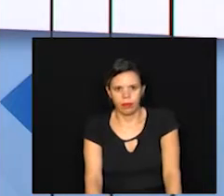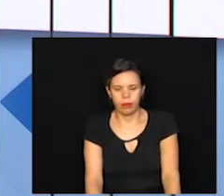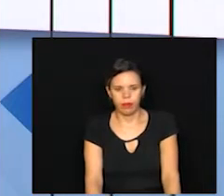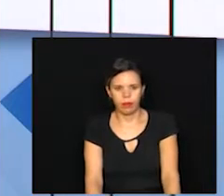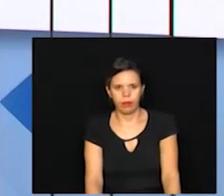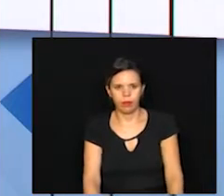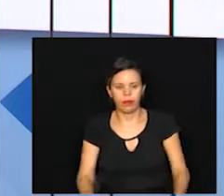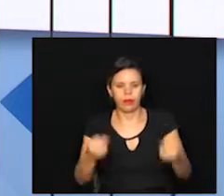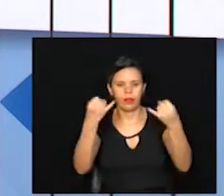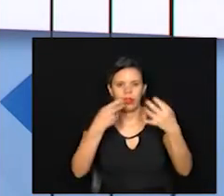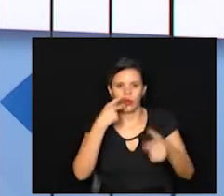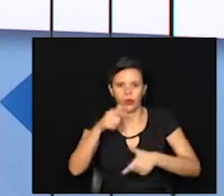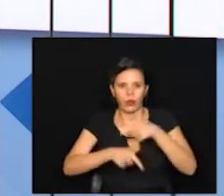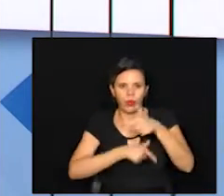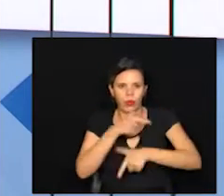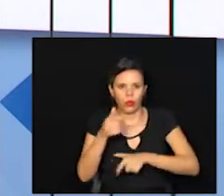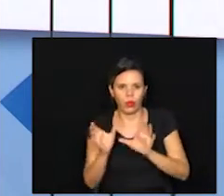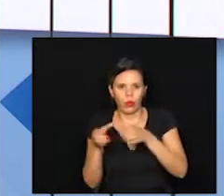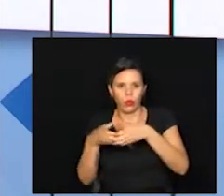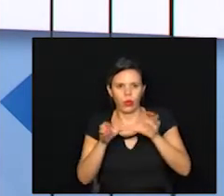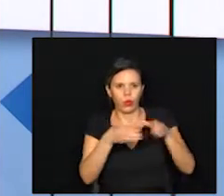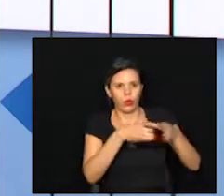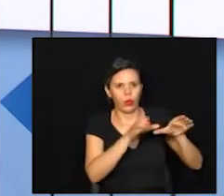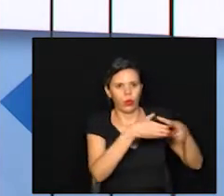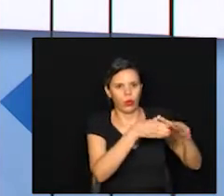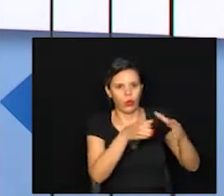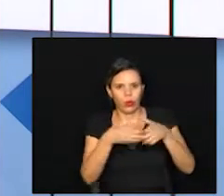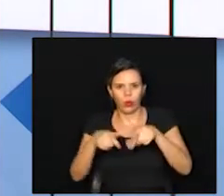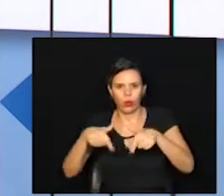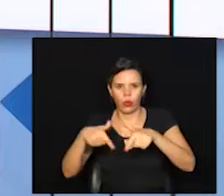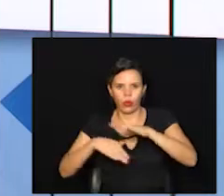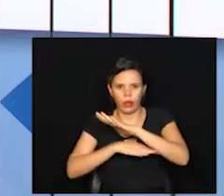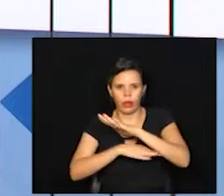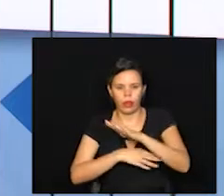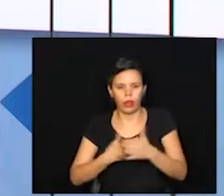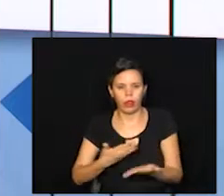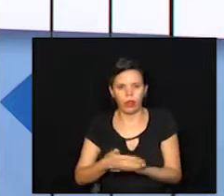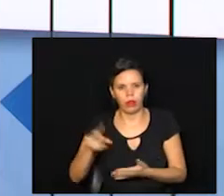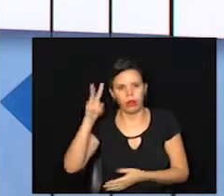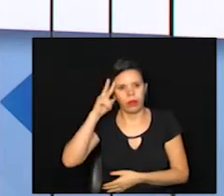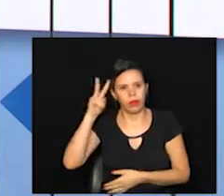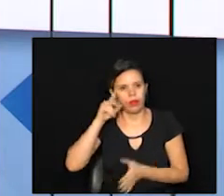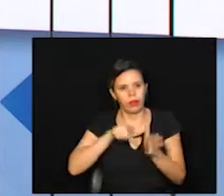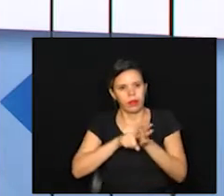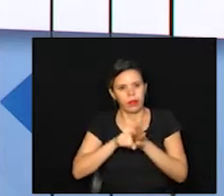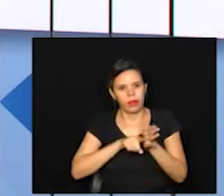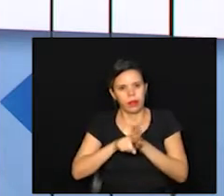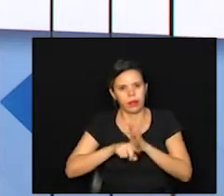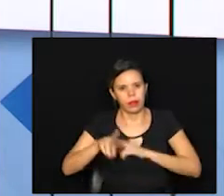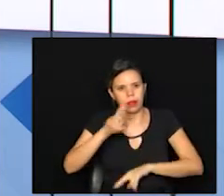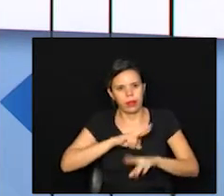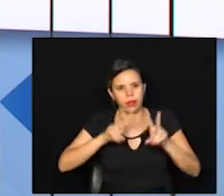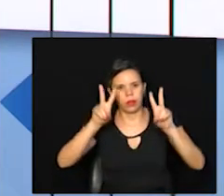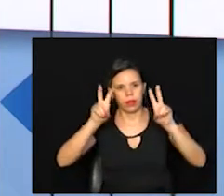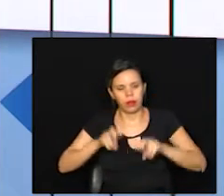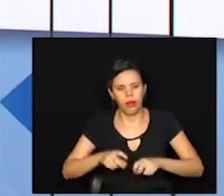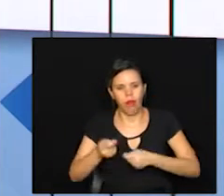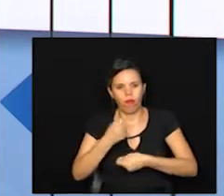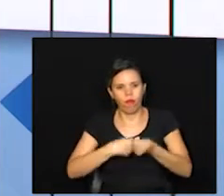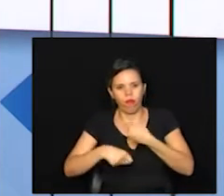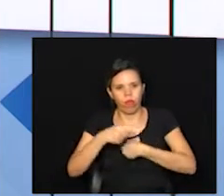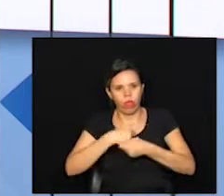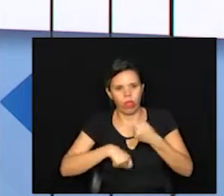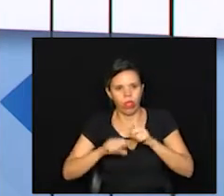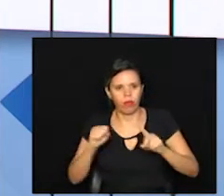Agora a gente fala do trabalho das comissões, porque nesta segunda-feira a Comissão de Estudos, que analisa os impactos econômicos